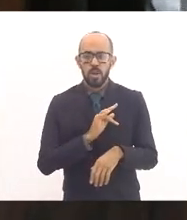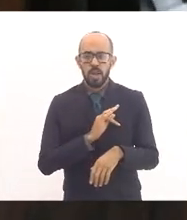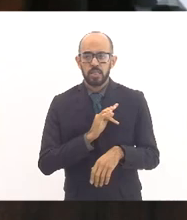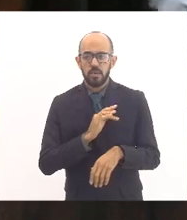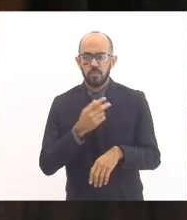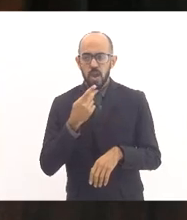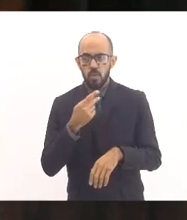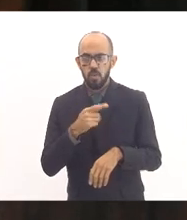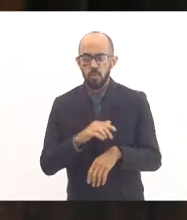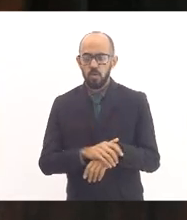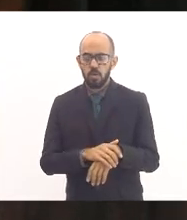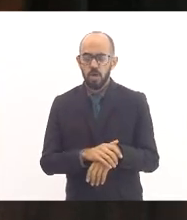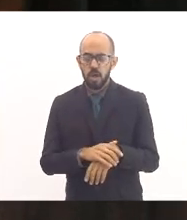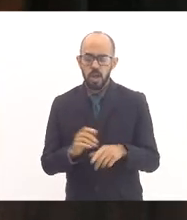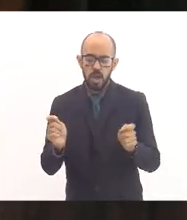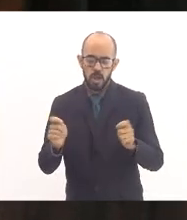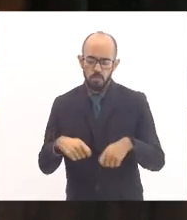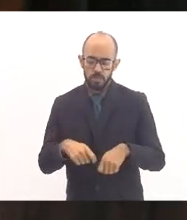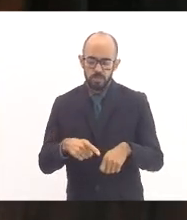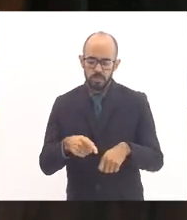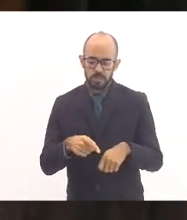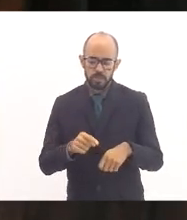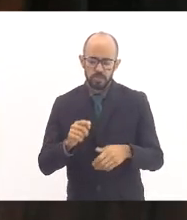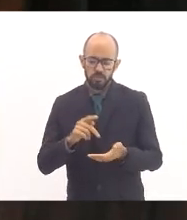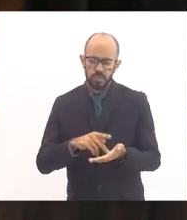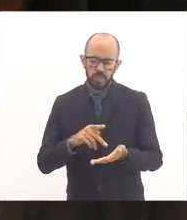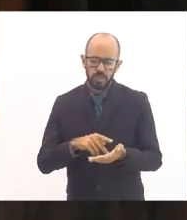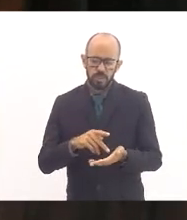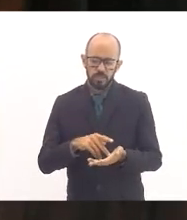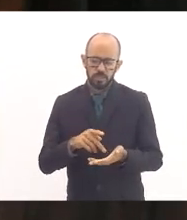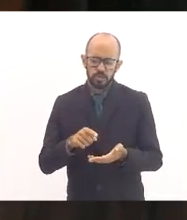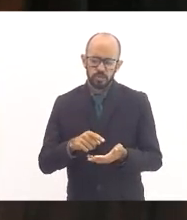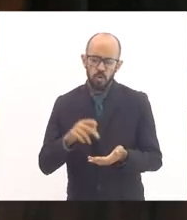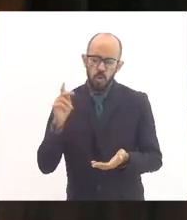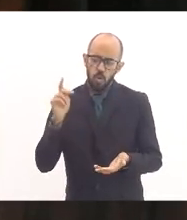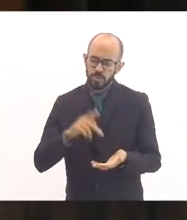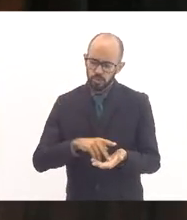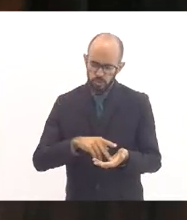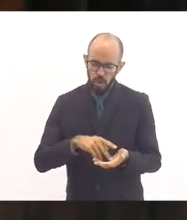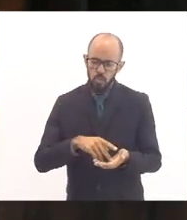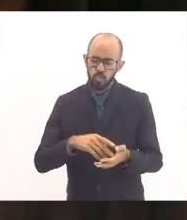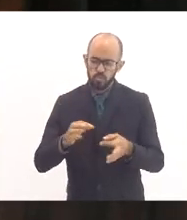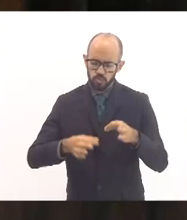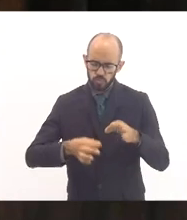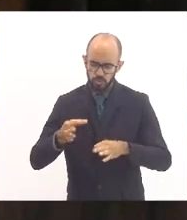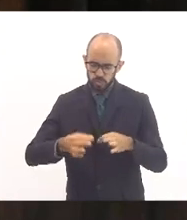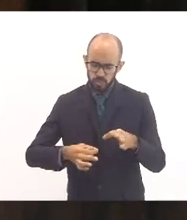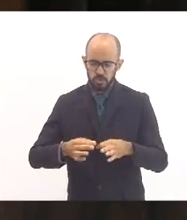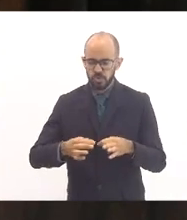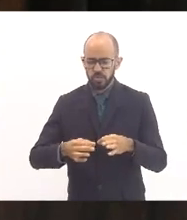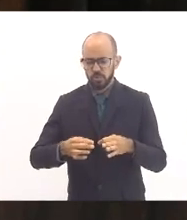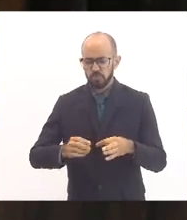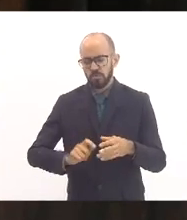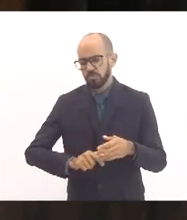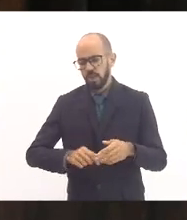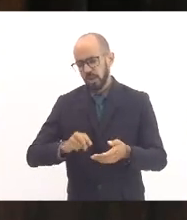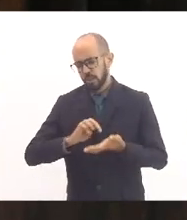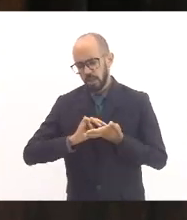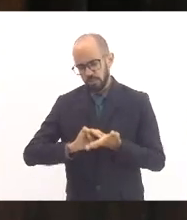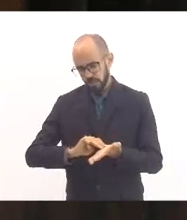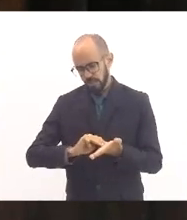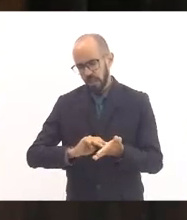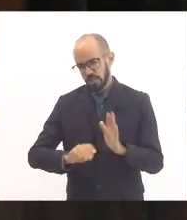disse a competência de fato original jurídica para mandar a mensagem